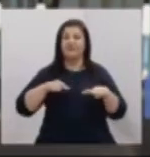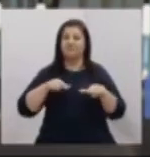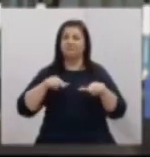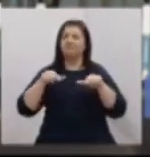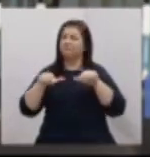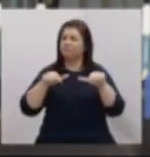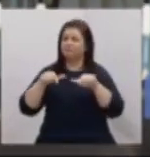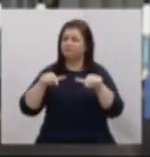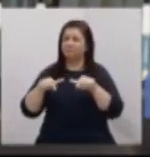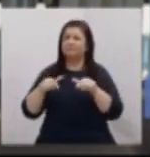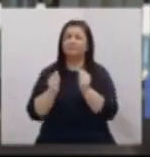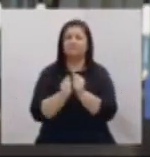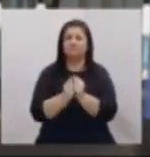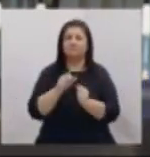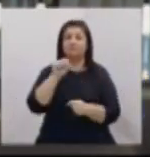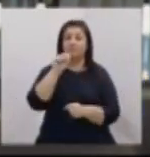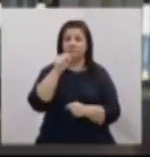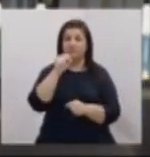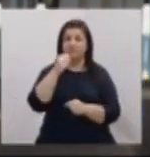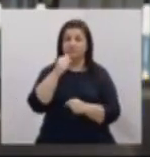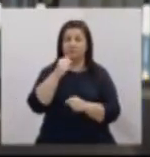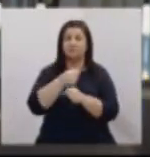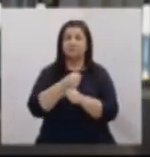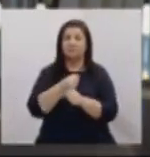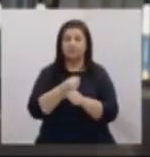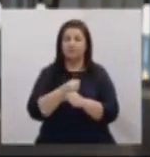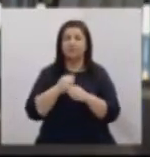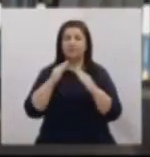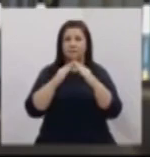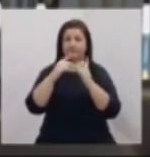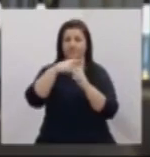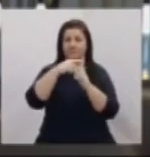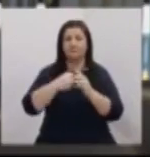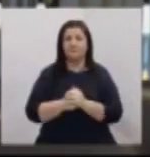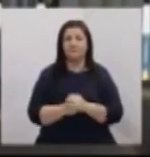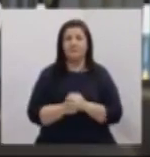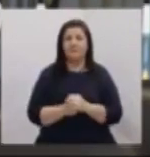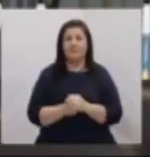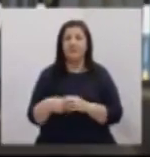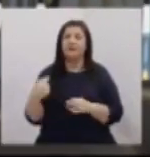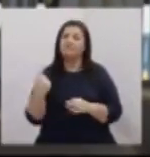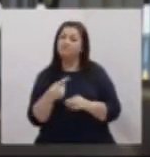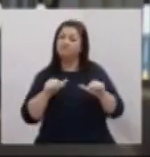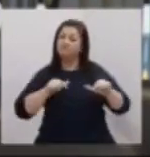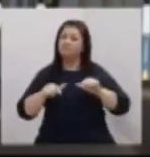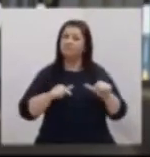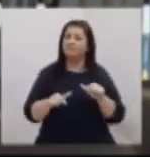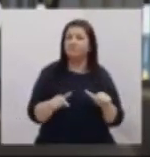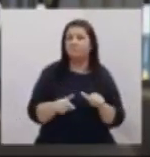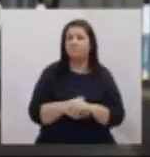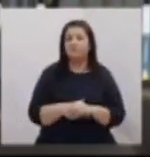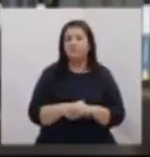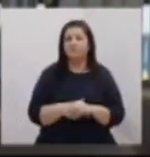já. Eu estou há 8 anos na paróquia Santa Cecília e venho, através do meu ministério, trabalhando junto à